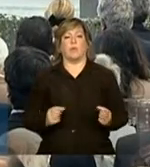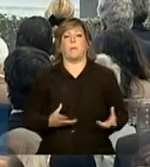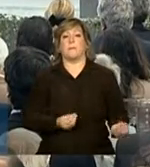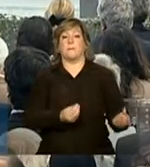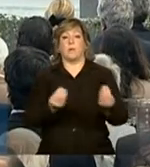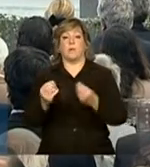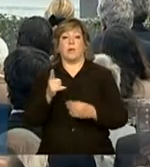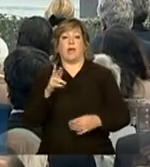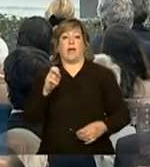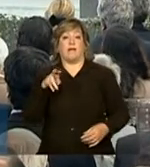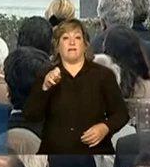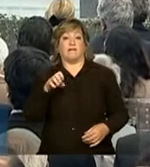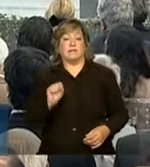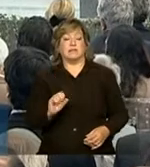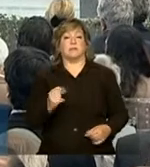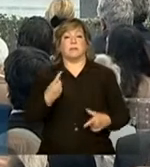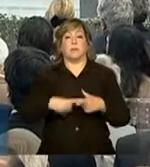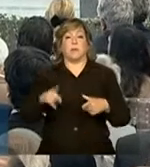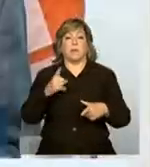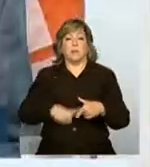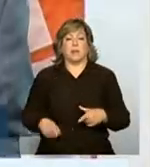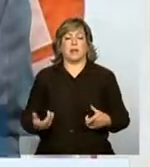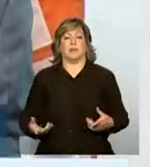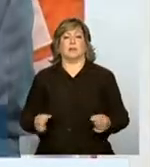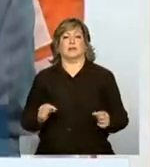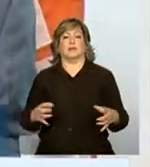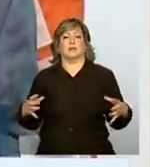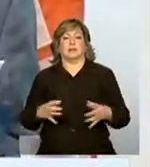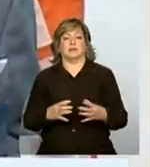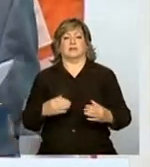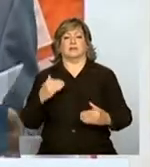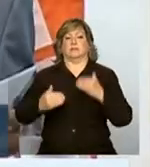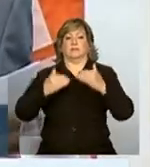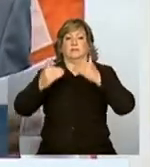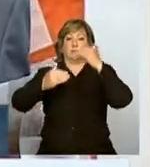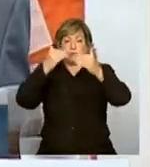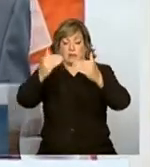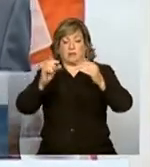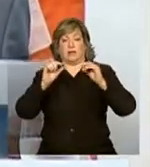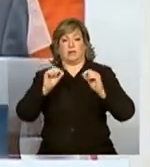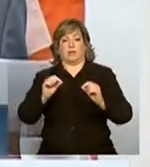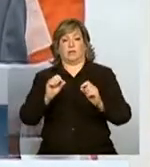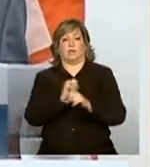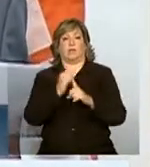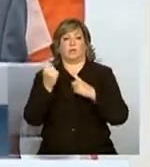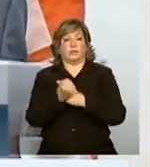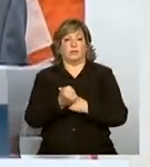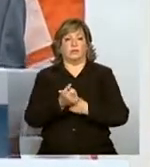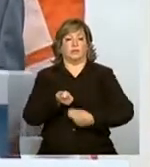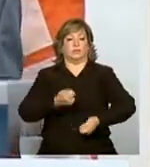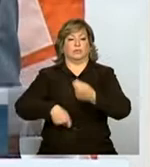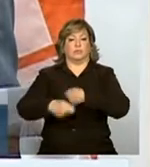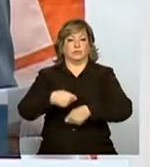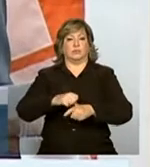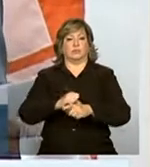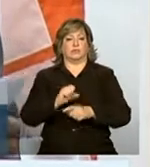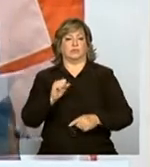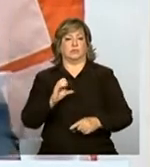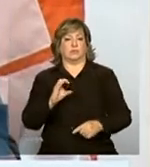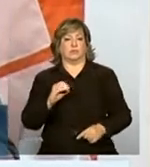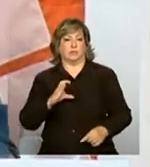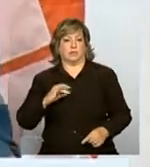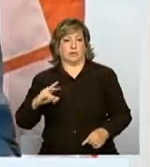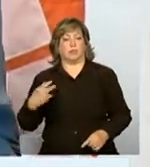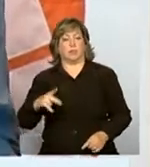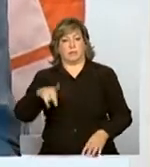dos graves empecilhos ao crescimento econômico e ao desenvolvimento social do nosso país. O